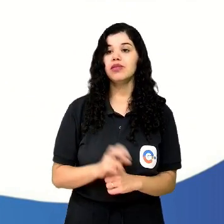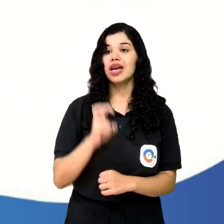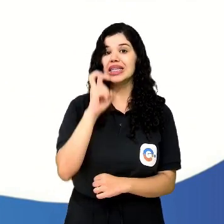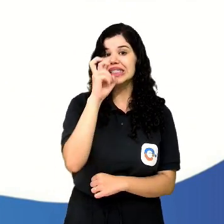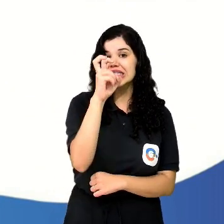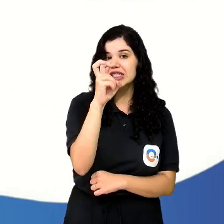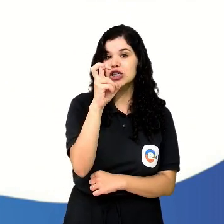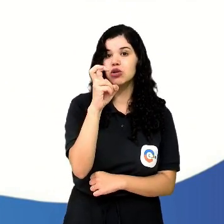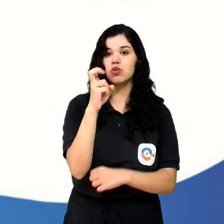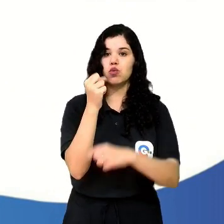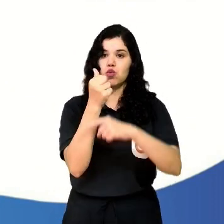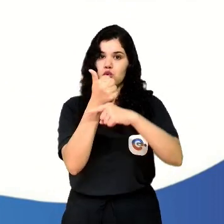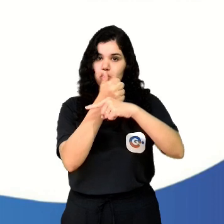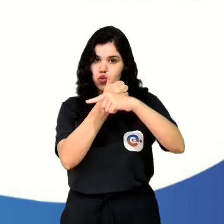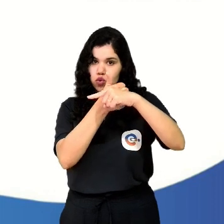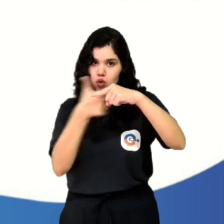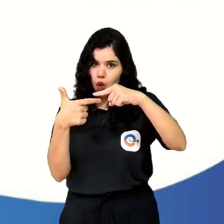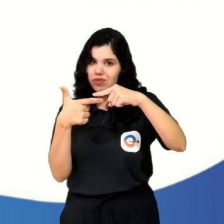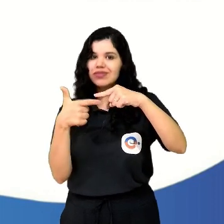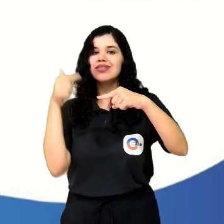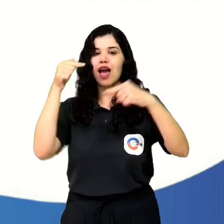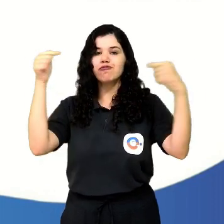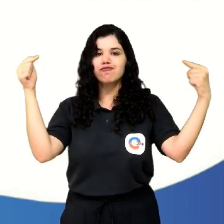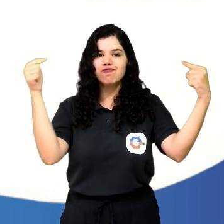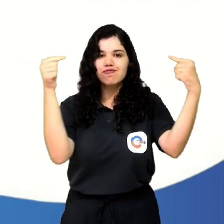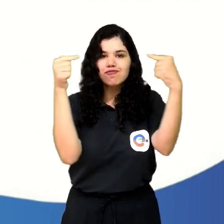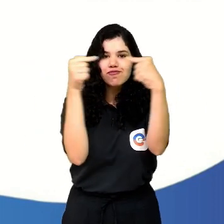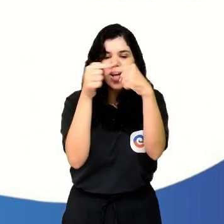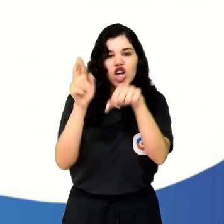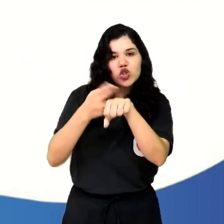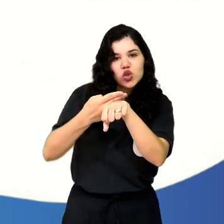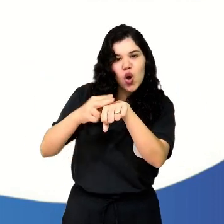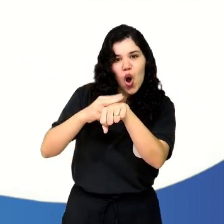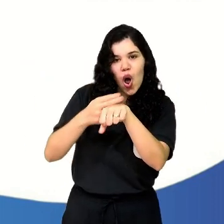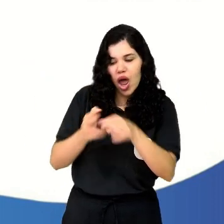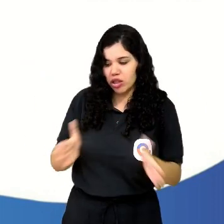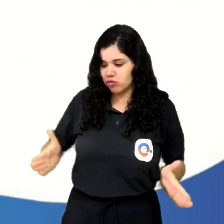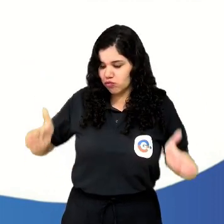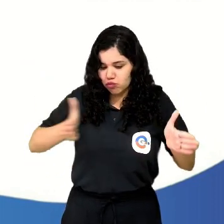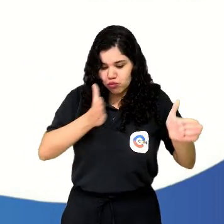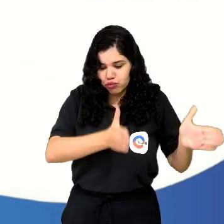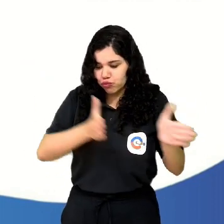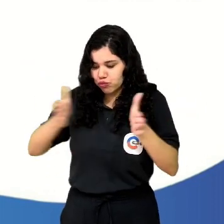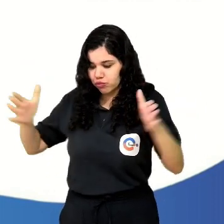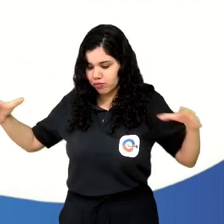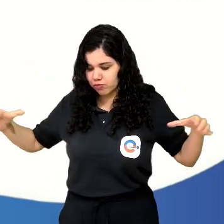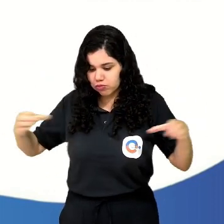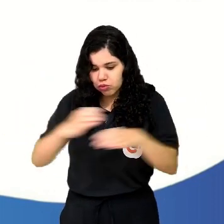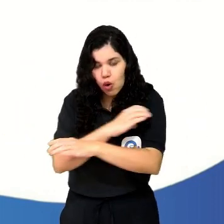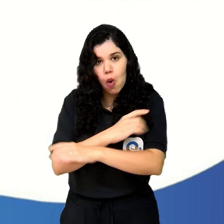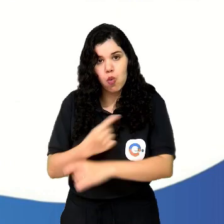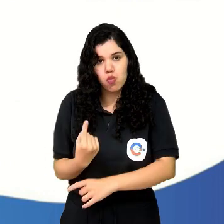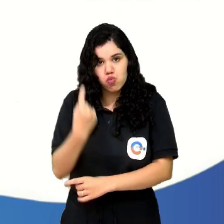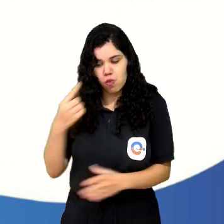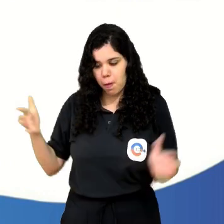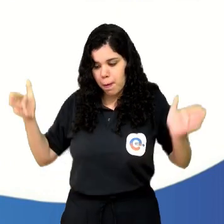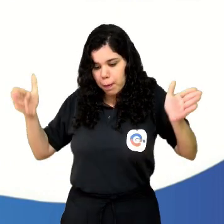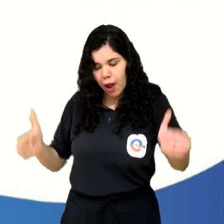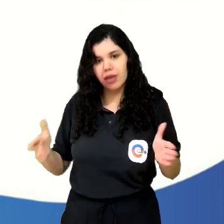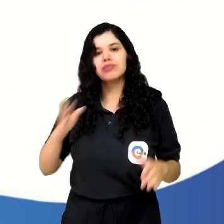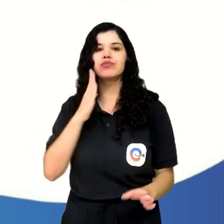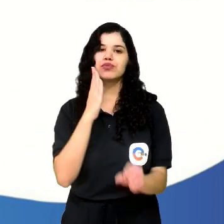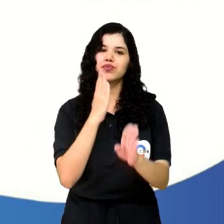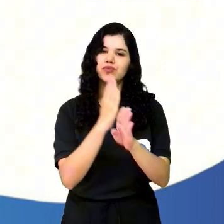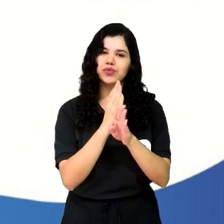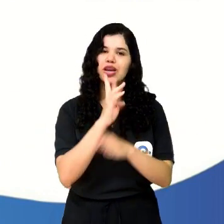quantidade total de sorvete de chocolate, considerando os dois potes como sendo um todo. Nós encontramos aqui a